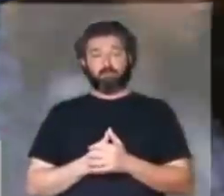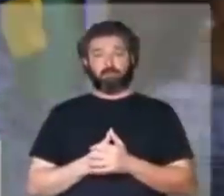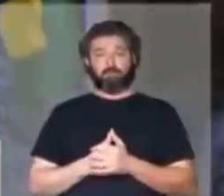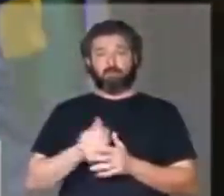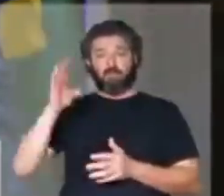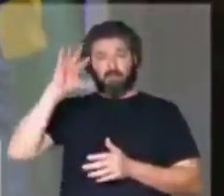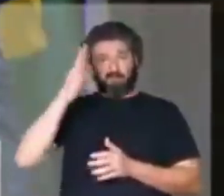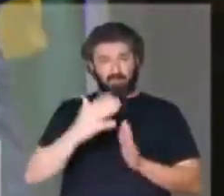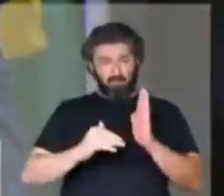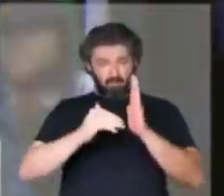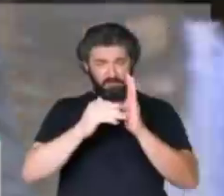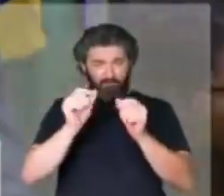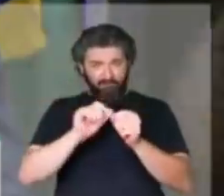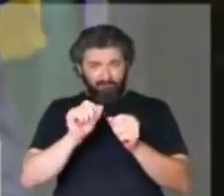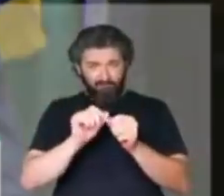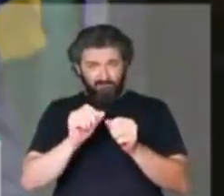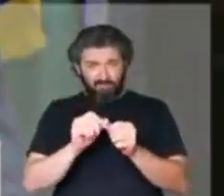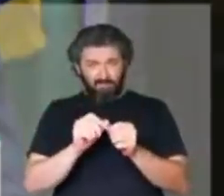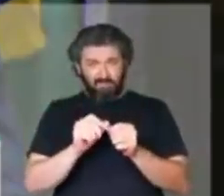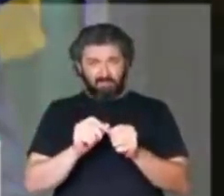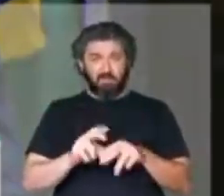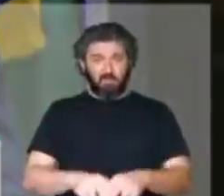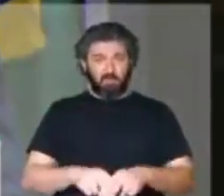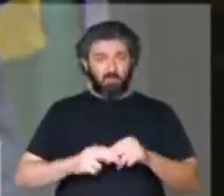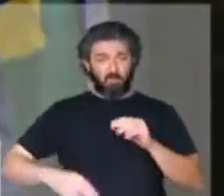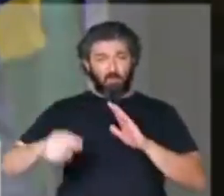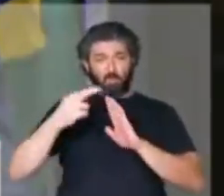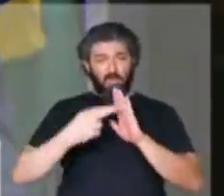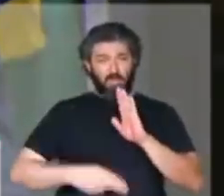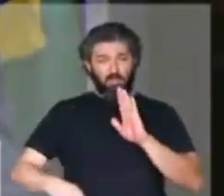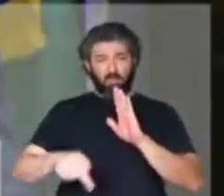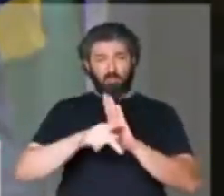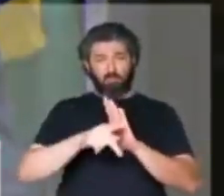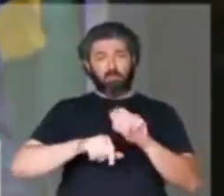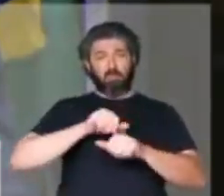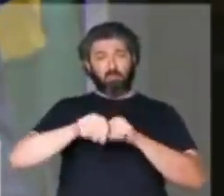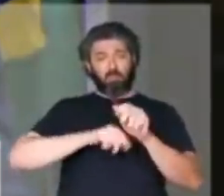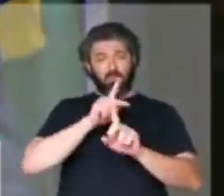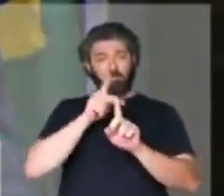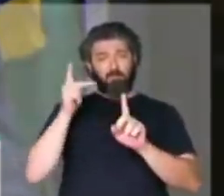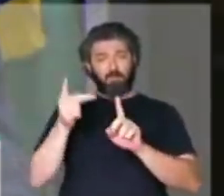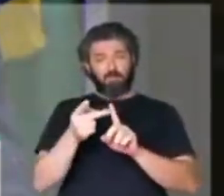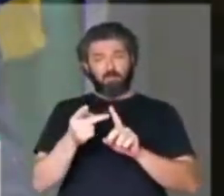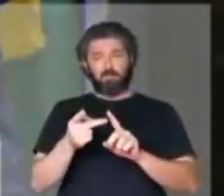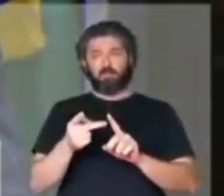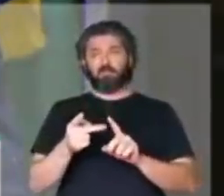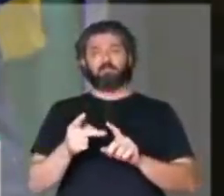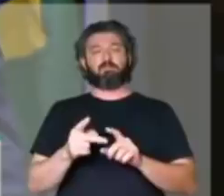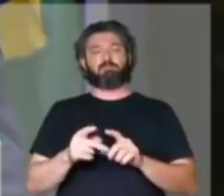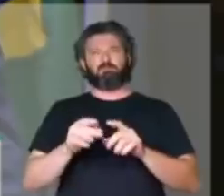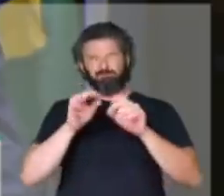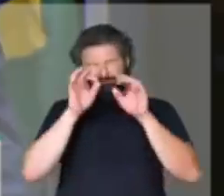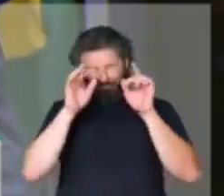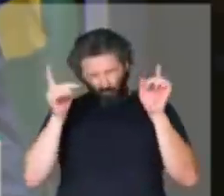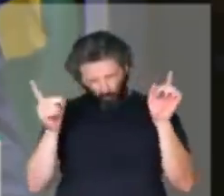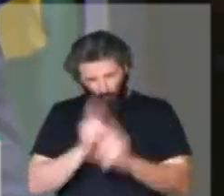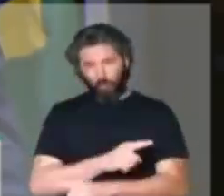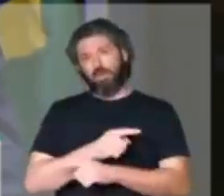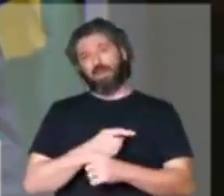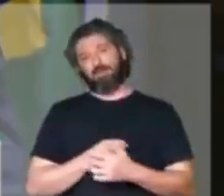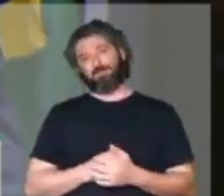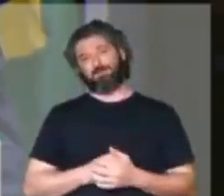a decisão que o Senado tomou por meio do seu relator na reforma previdenciária foi justamente o